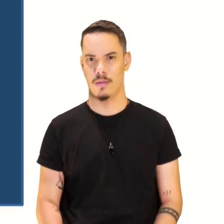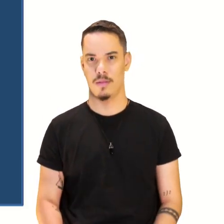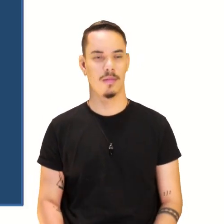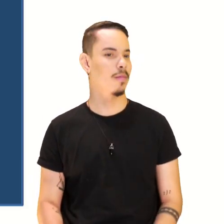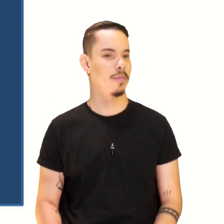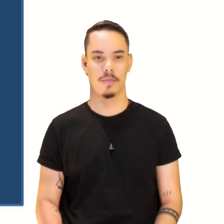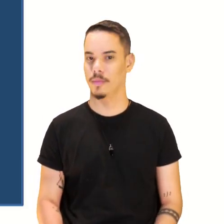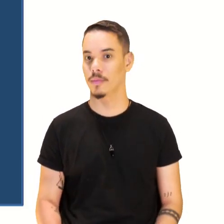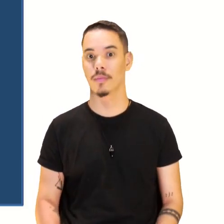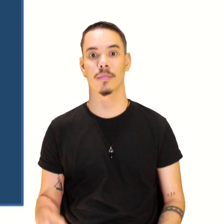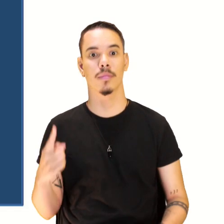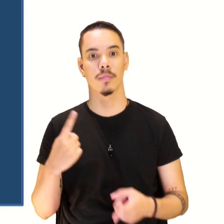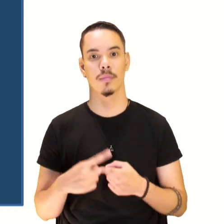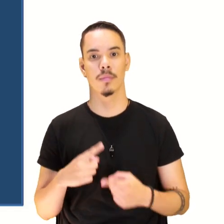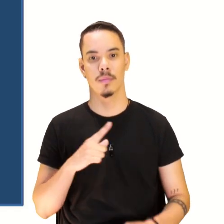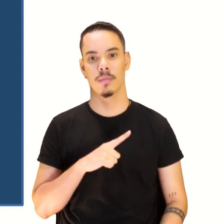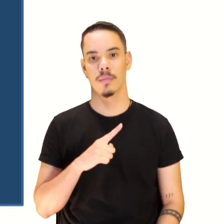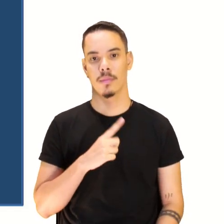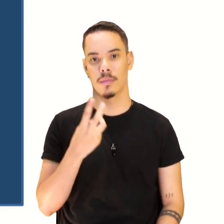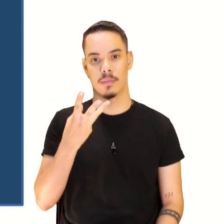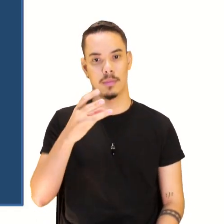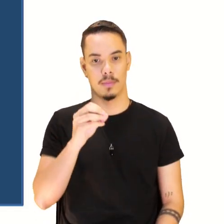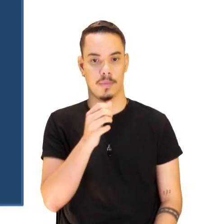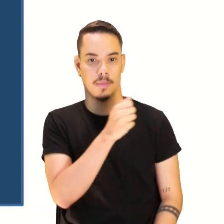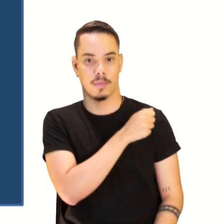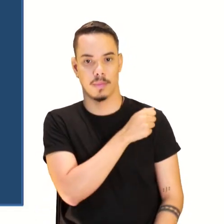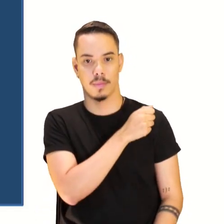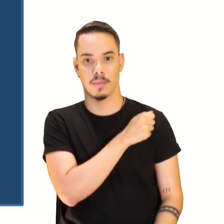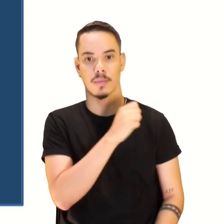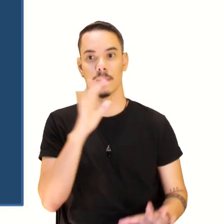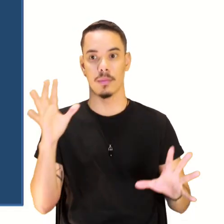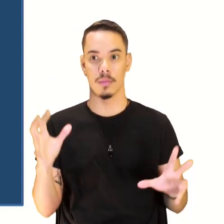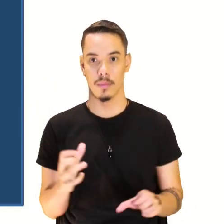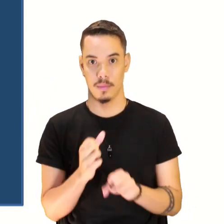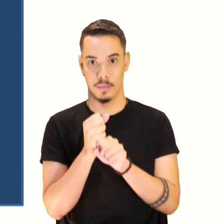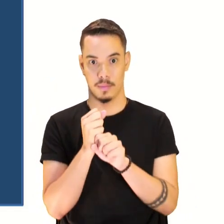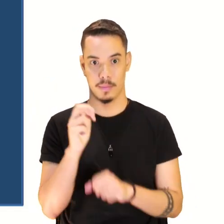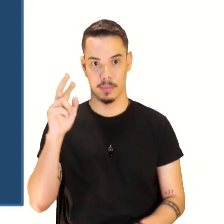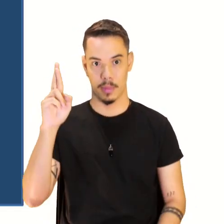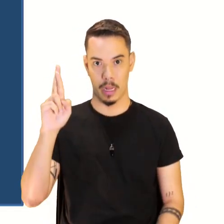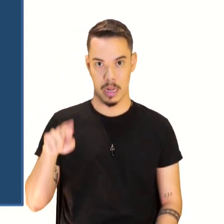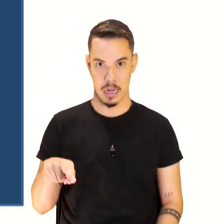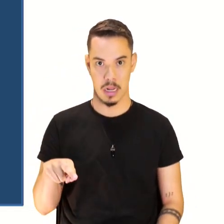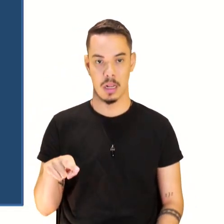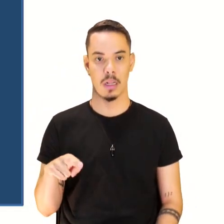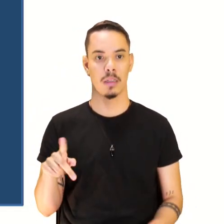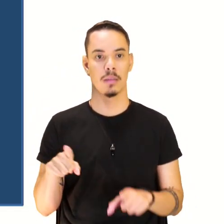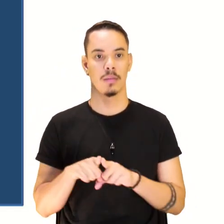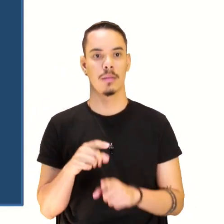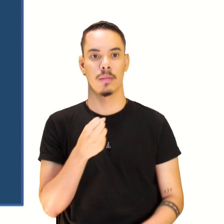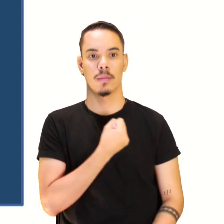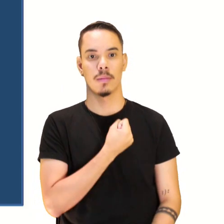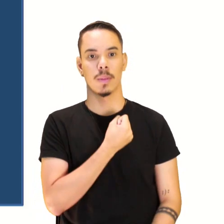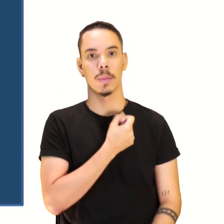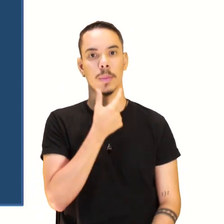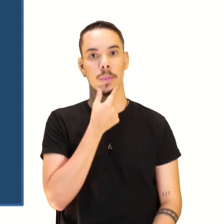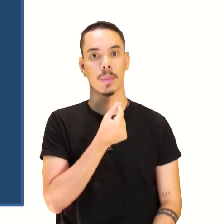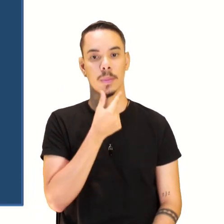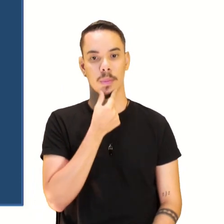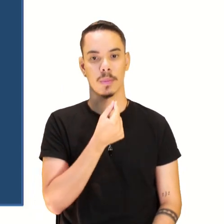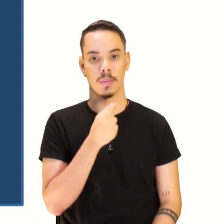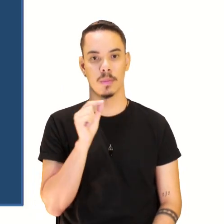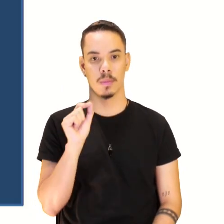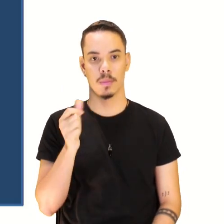se Temos 30 alunos num total né a razão do total de alunos pelo número de meninos que é